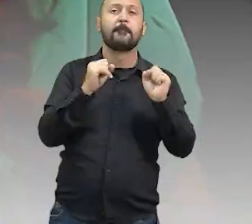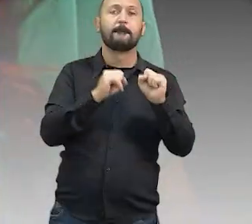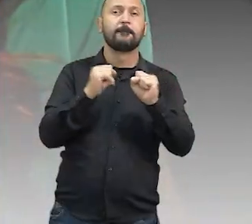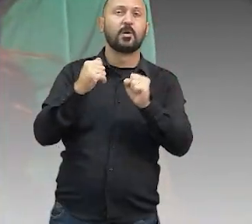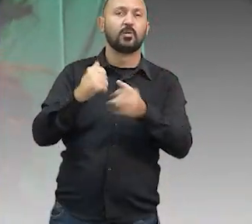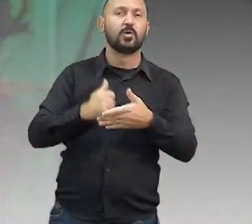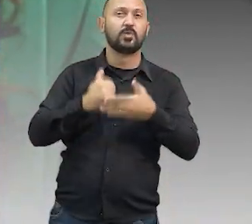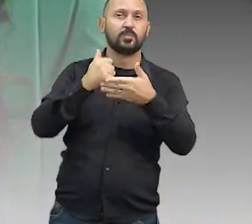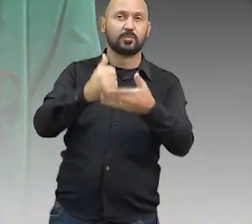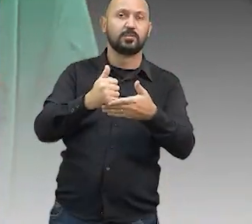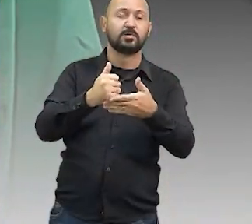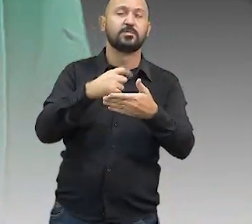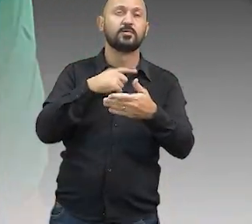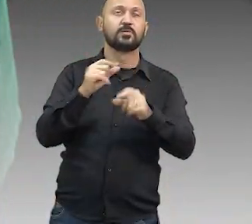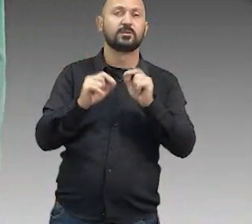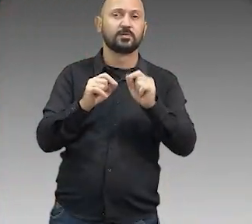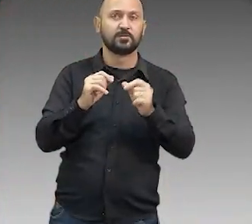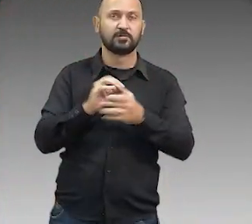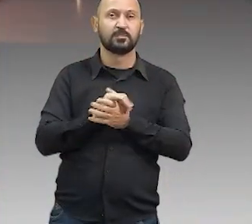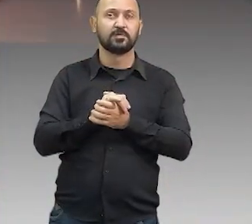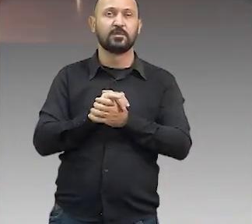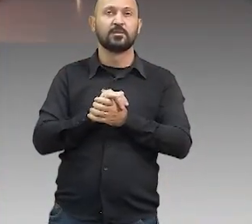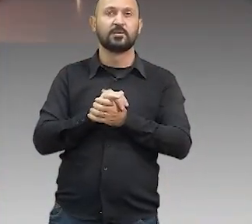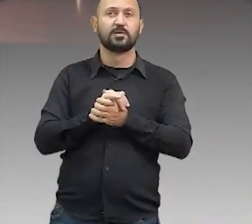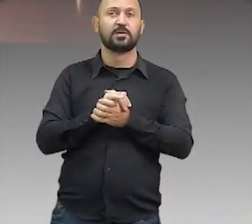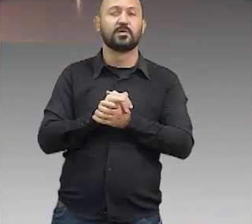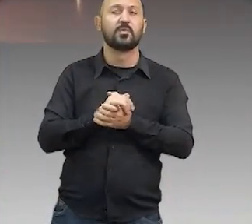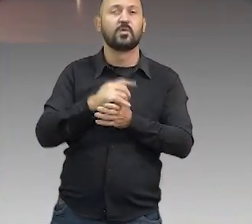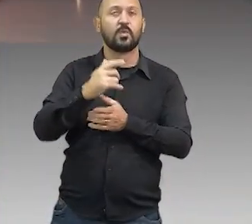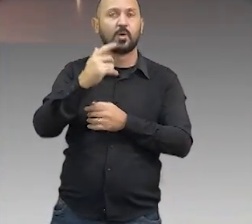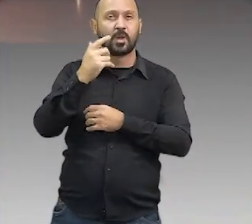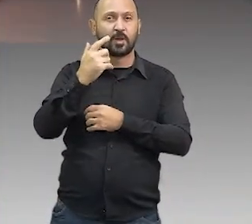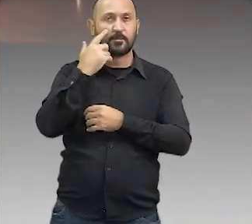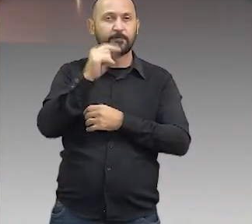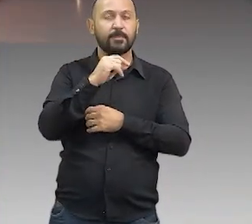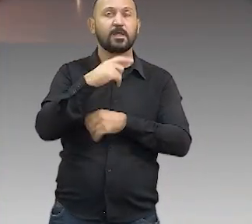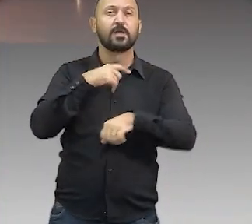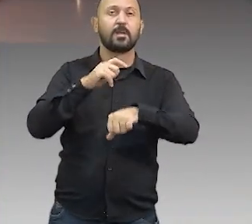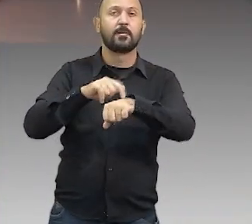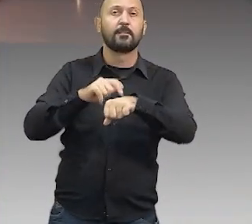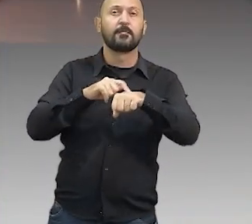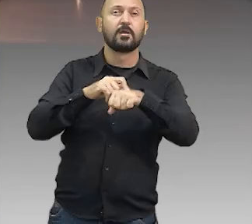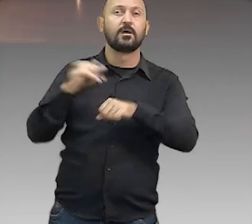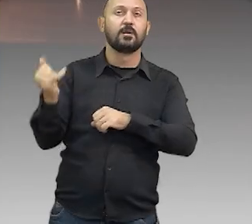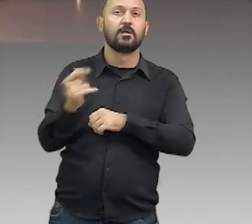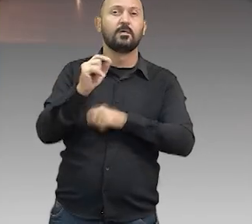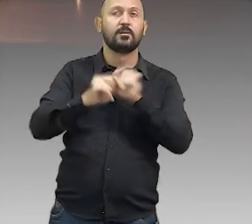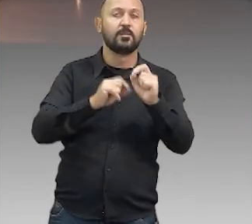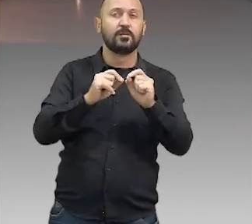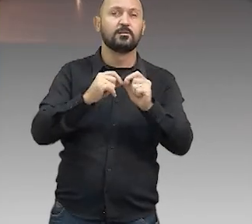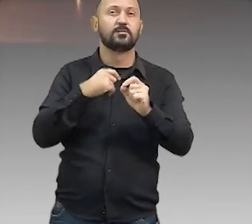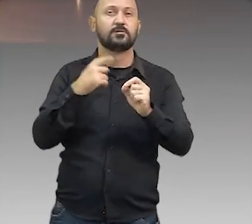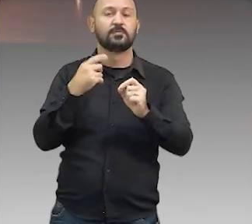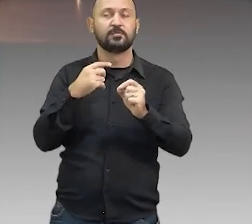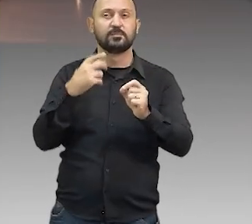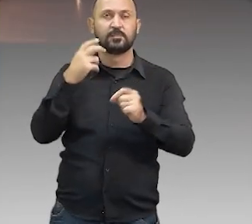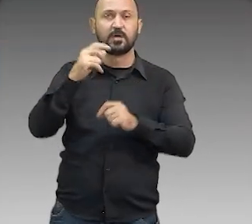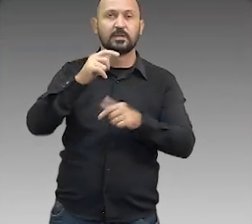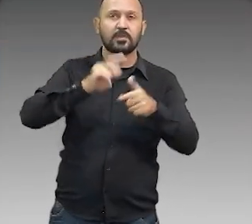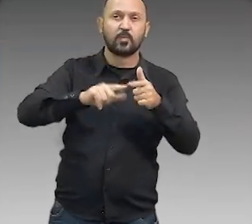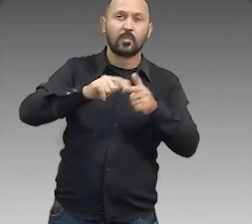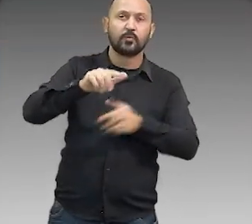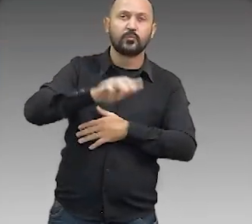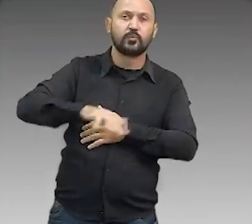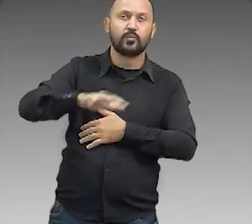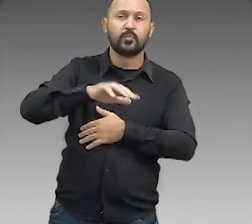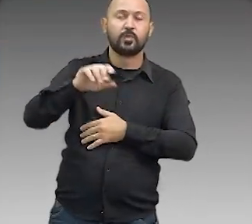desenvolvendo, também podem contribuir com o poder que tem. E aí o jornalista, ele entra, né, nesse papel muito importante de estar dando voz